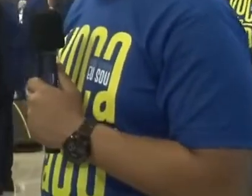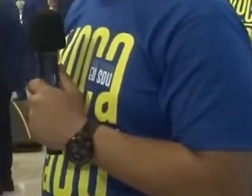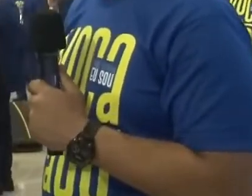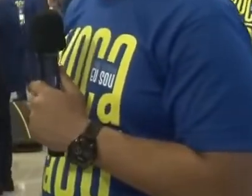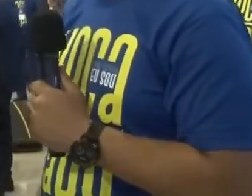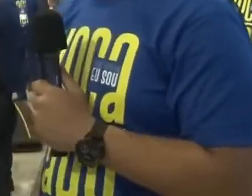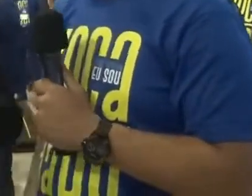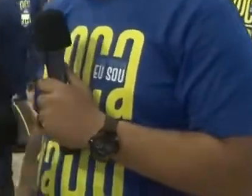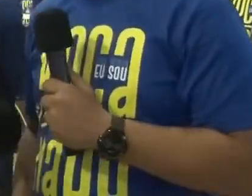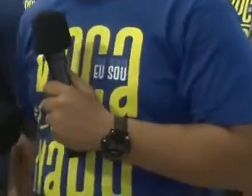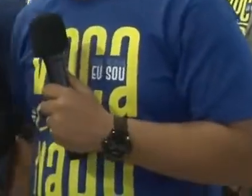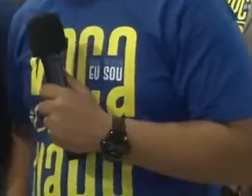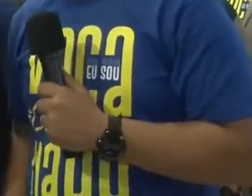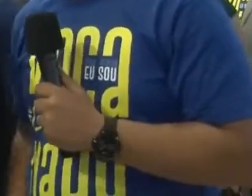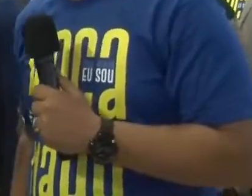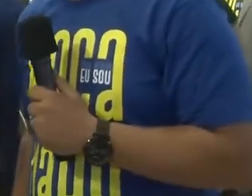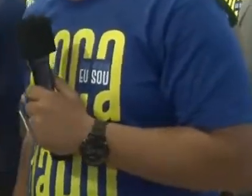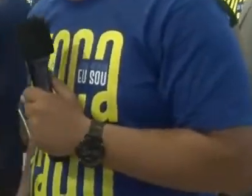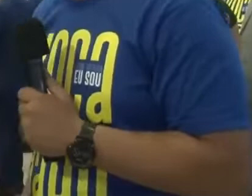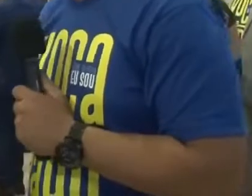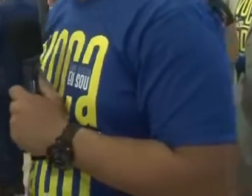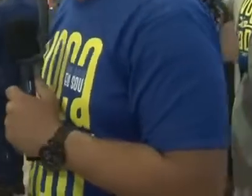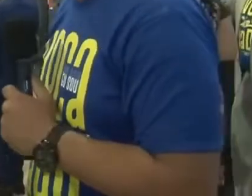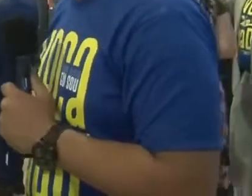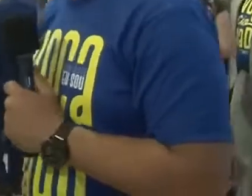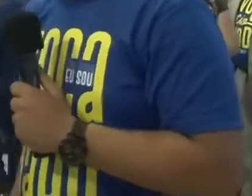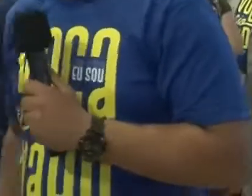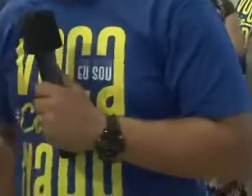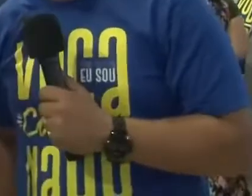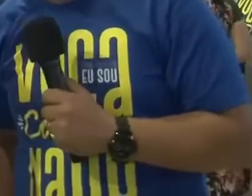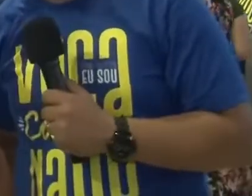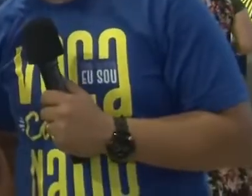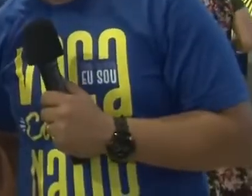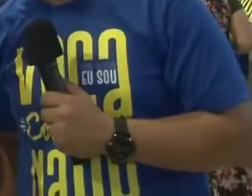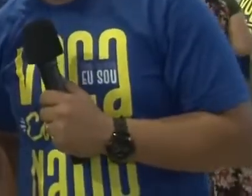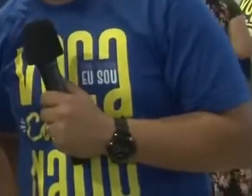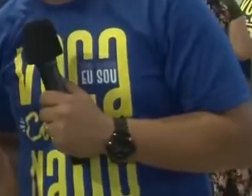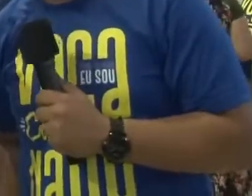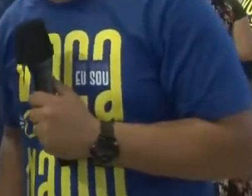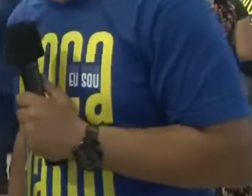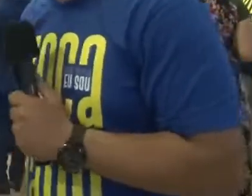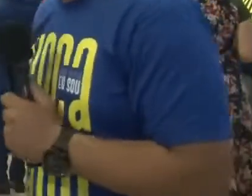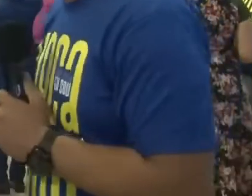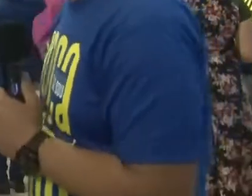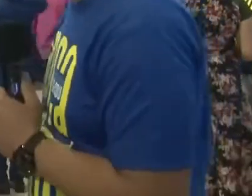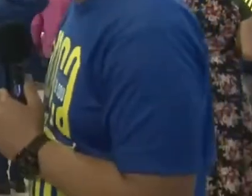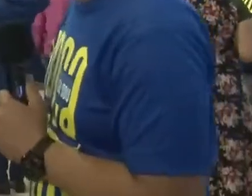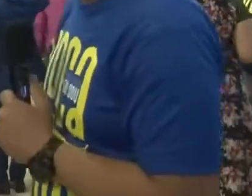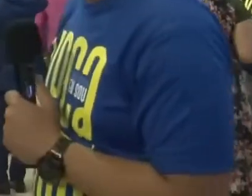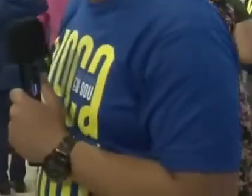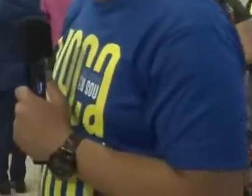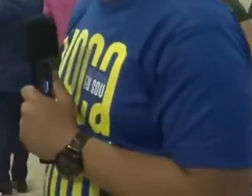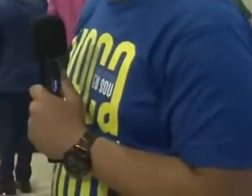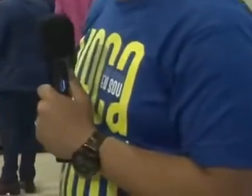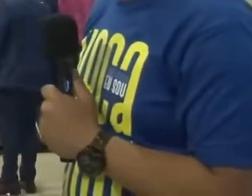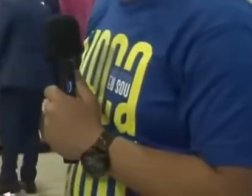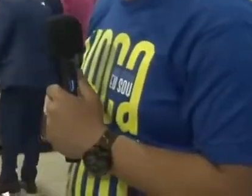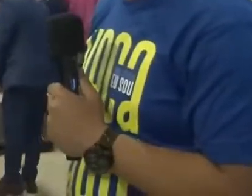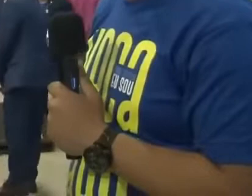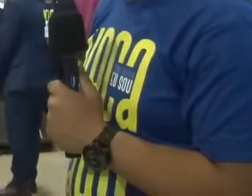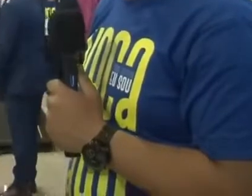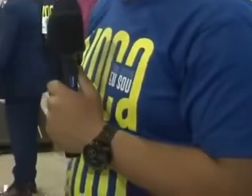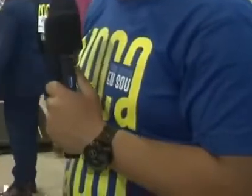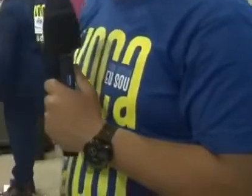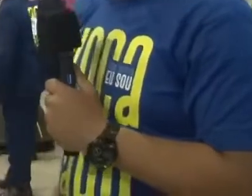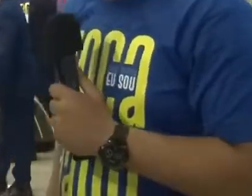vocacionados. Não tenho dúvida. O fogo do Espírito da chamada queimou nossos corações. E a partir de hoje